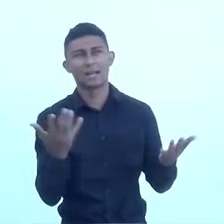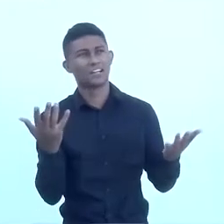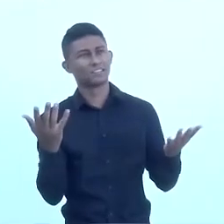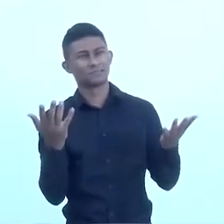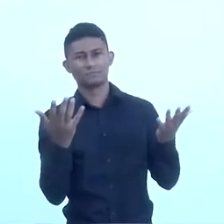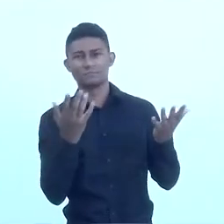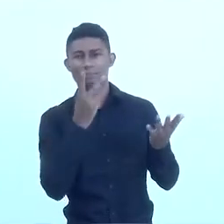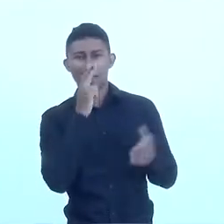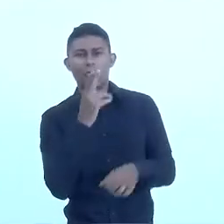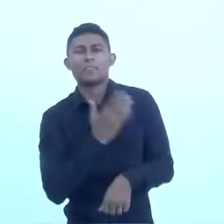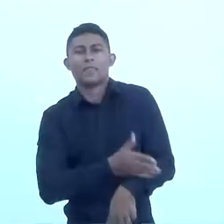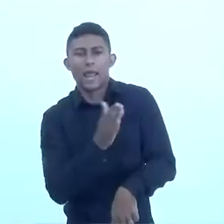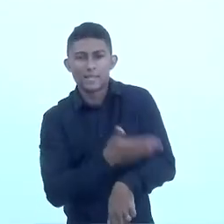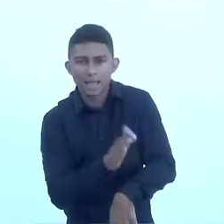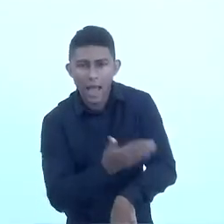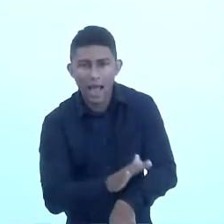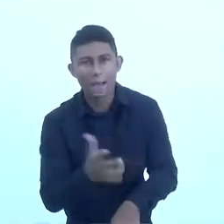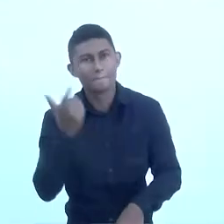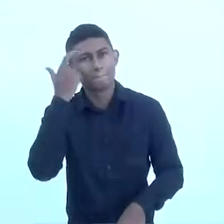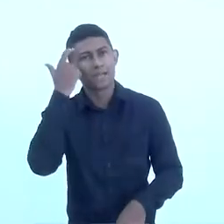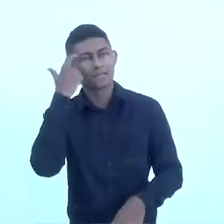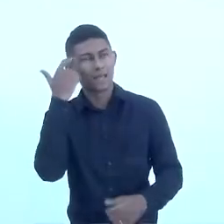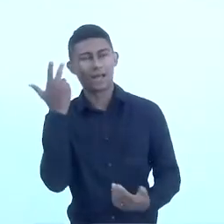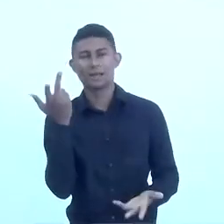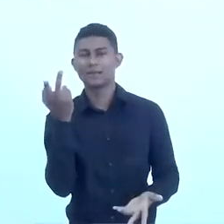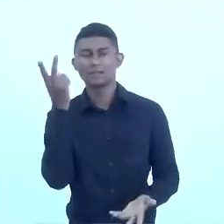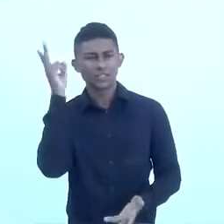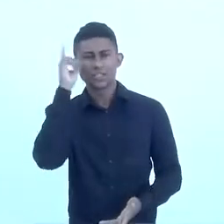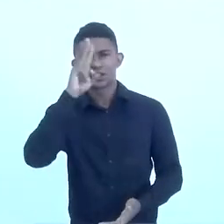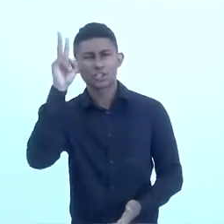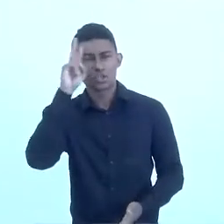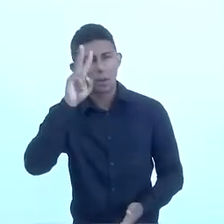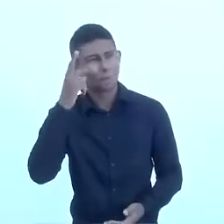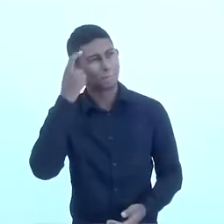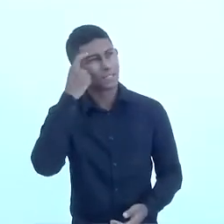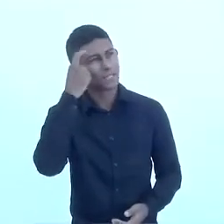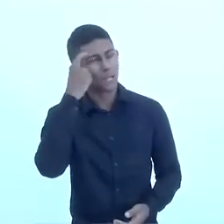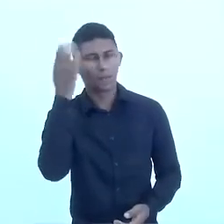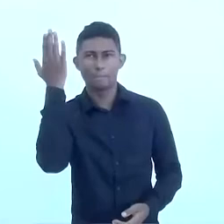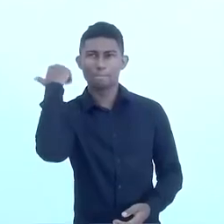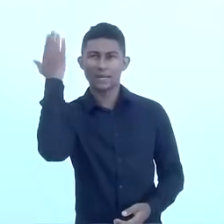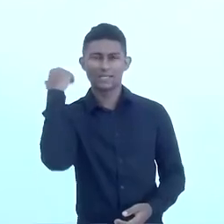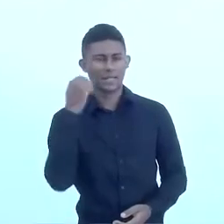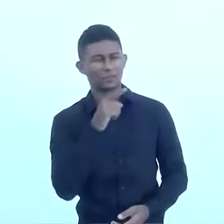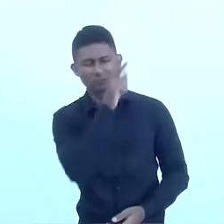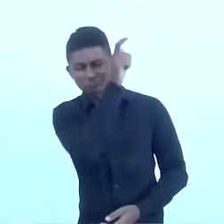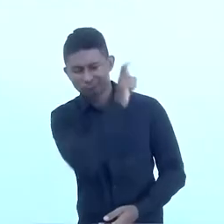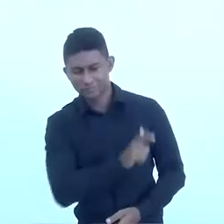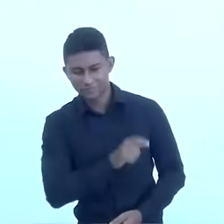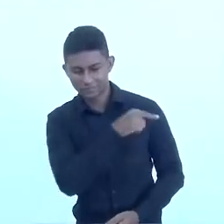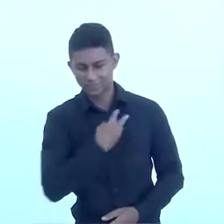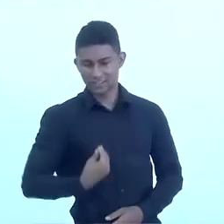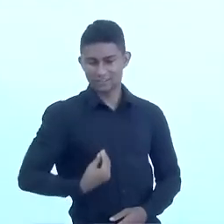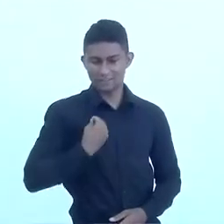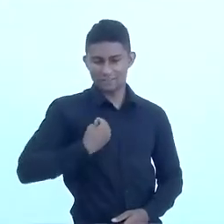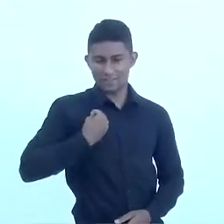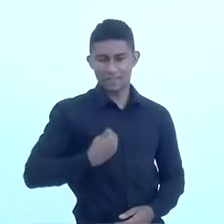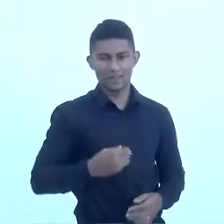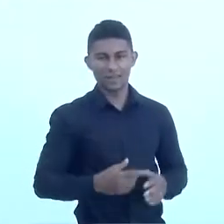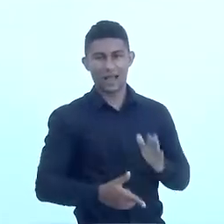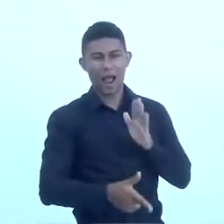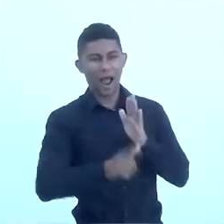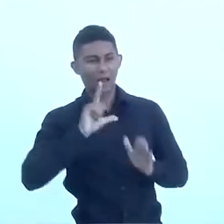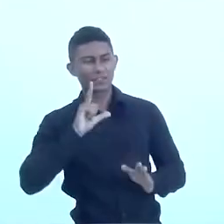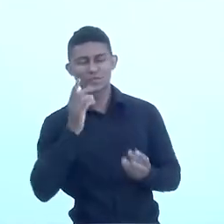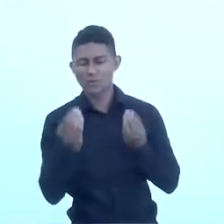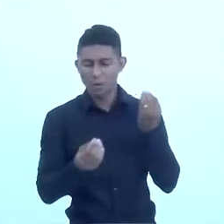fazer aqueles exercícios, né, que a gente faz, o que, que era antes dessa história começar, como é que era a vida do fulano, da fulana, antes dessa